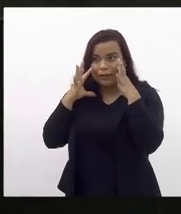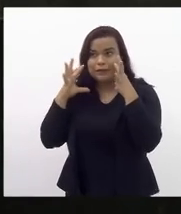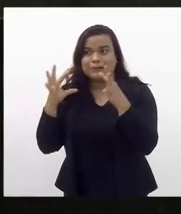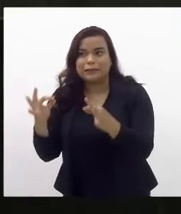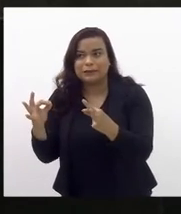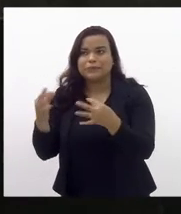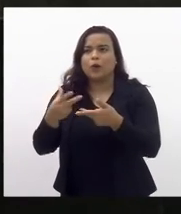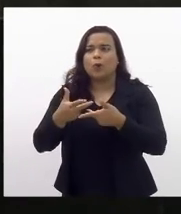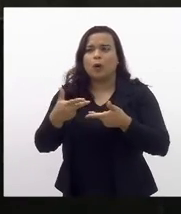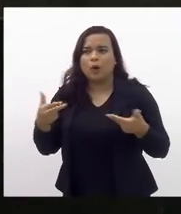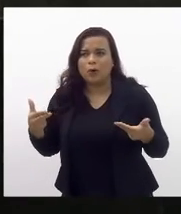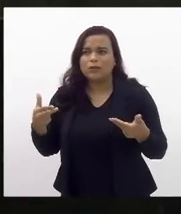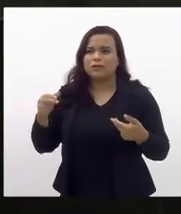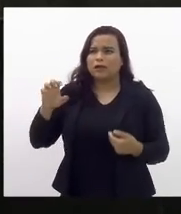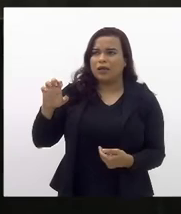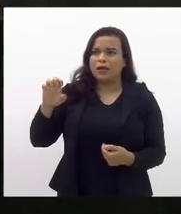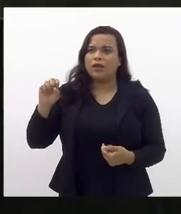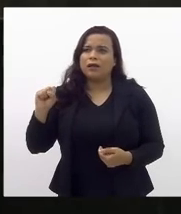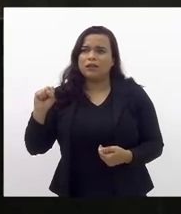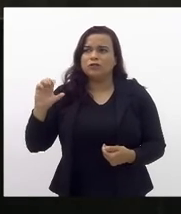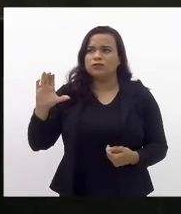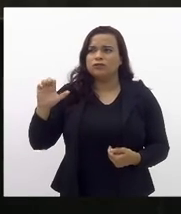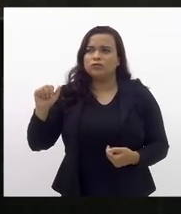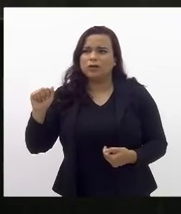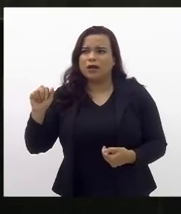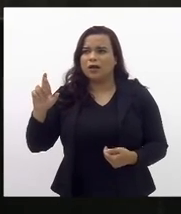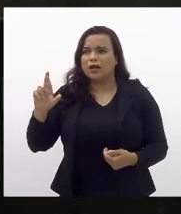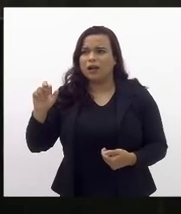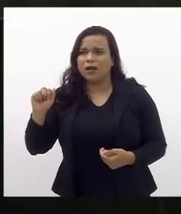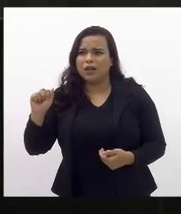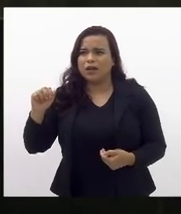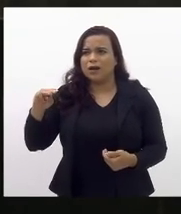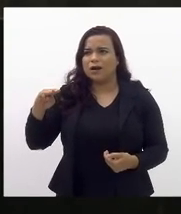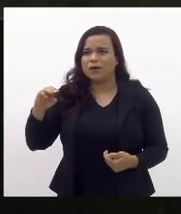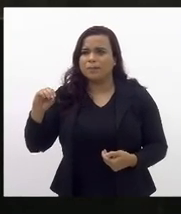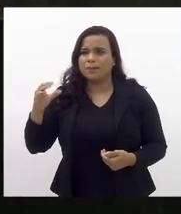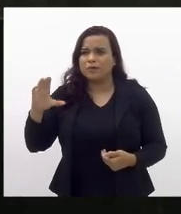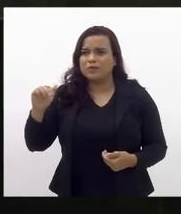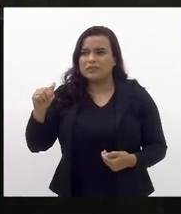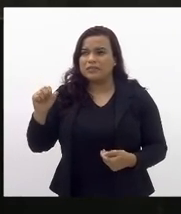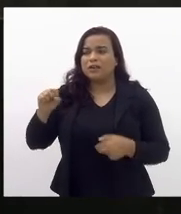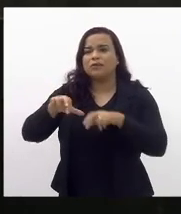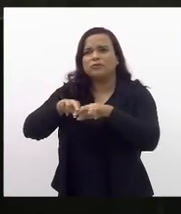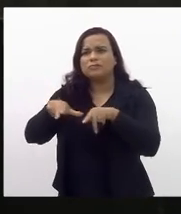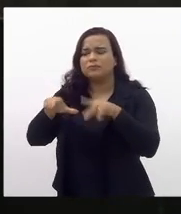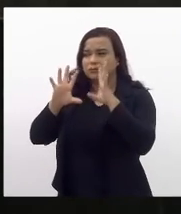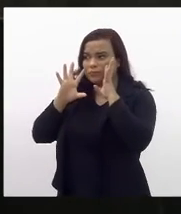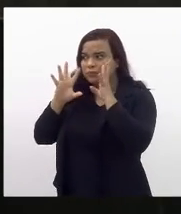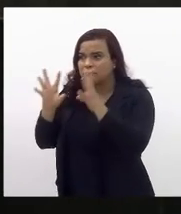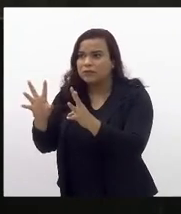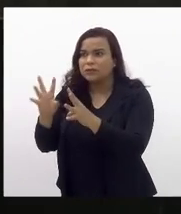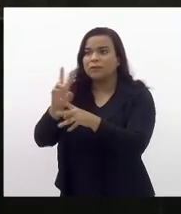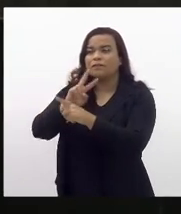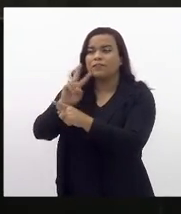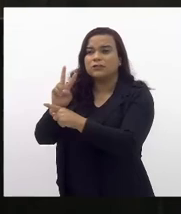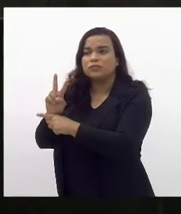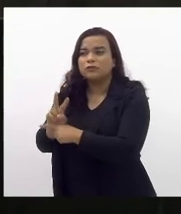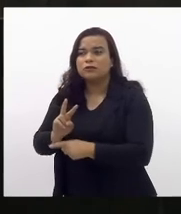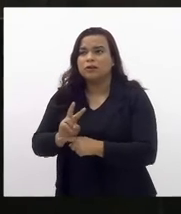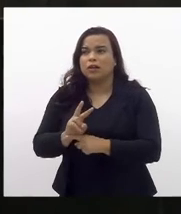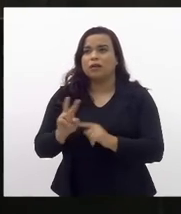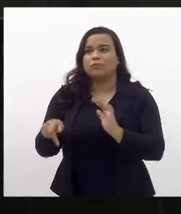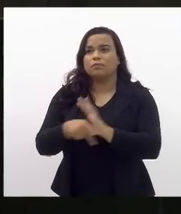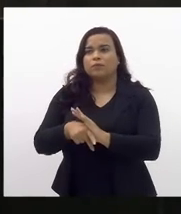as escaramuças que a gente precisa vigiar por parte do governo do Estado para não implementar, de acordo com o que